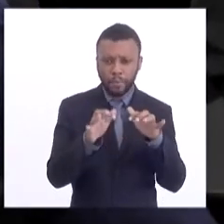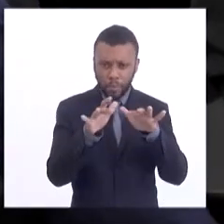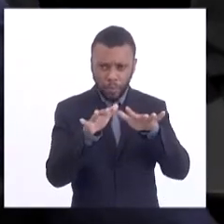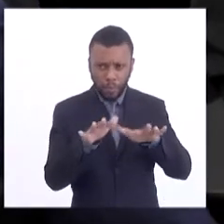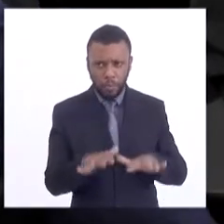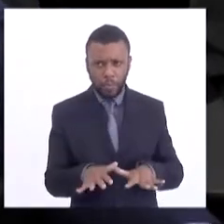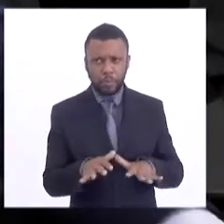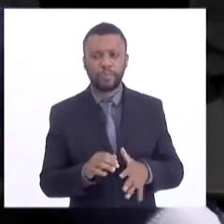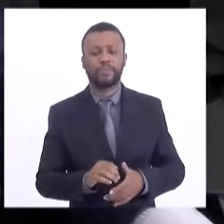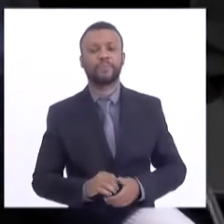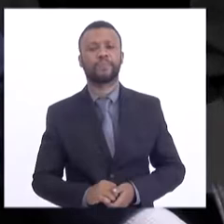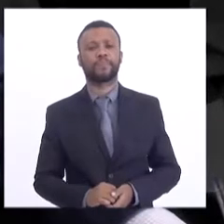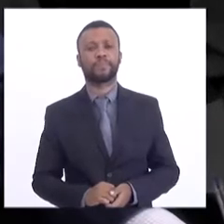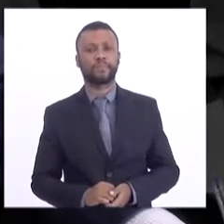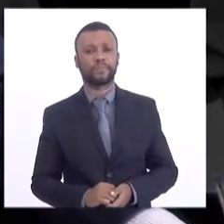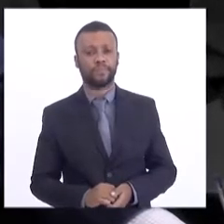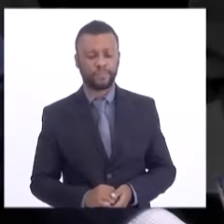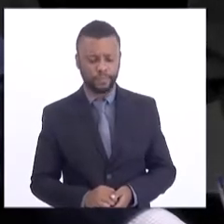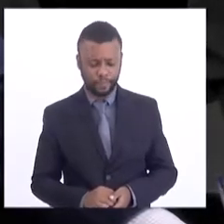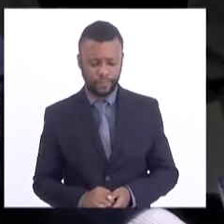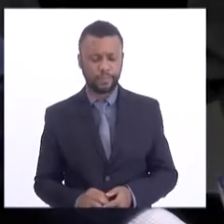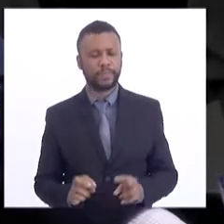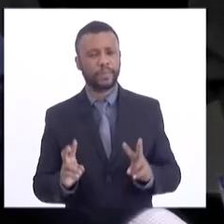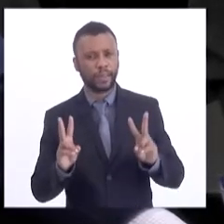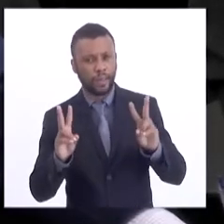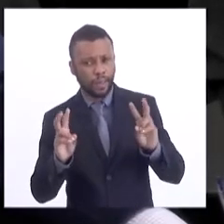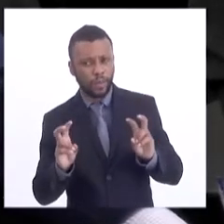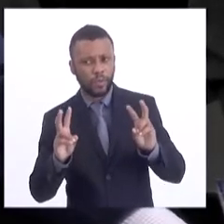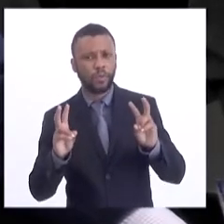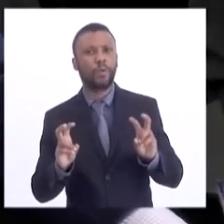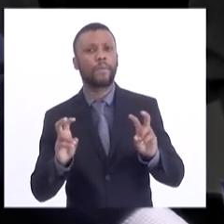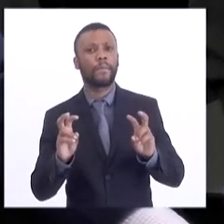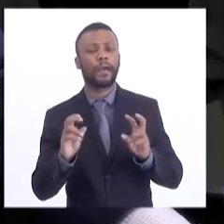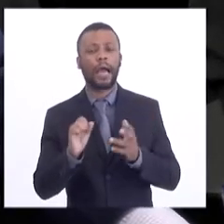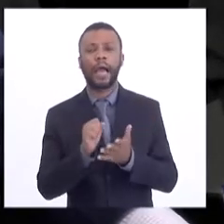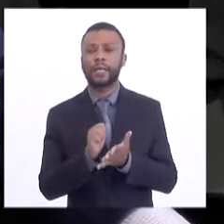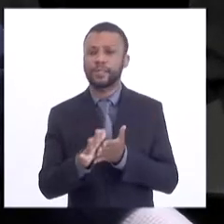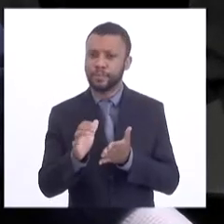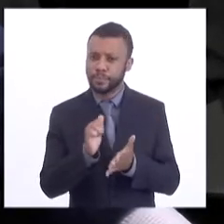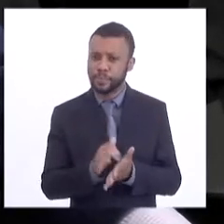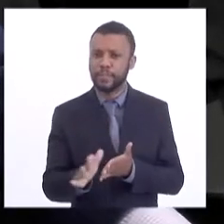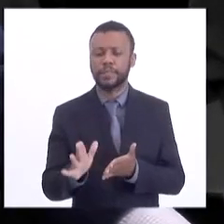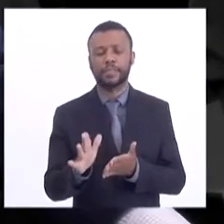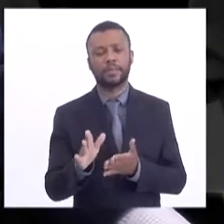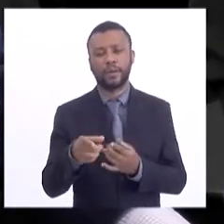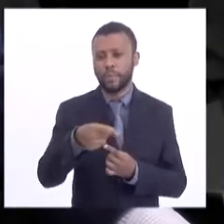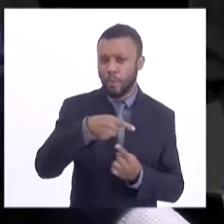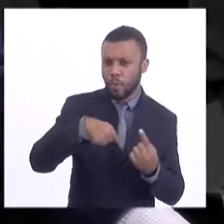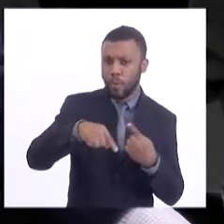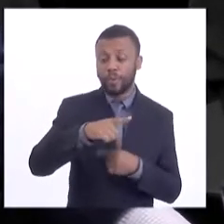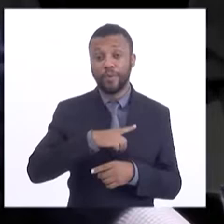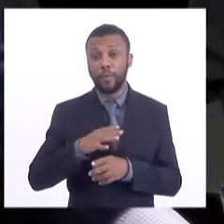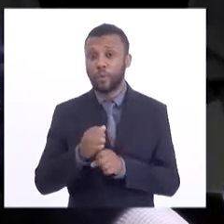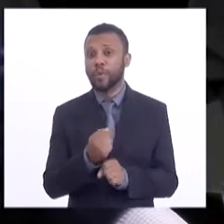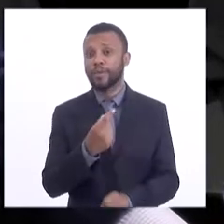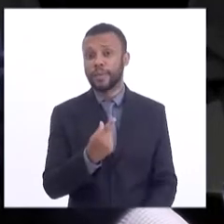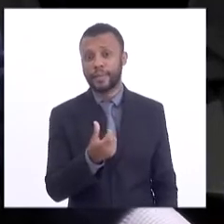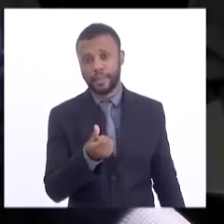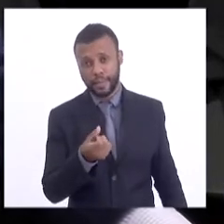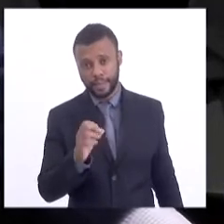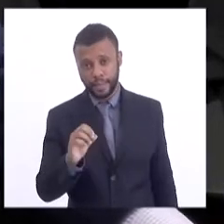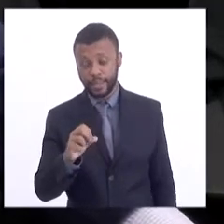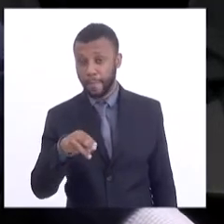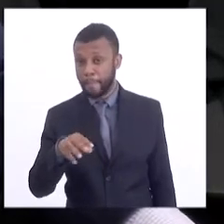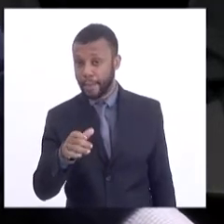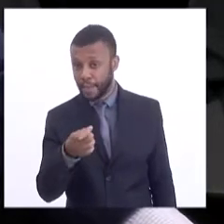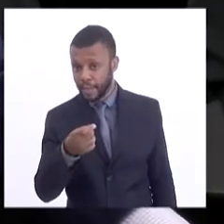aqui em relação à despesa corrente nós tivemos 170 milhões que foi o